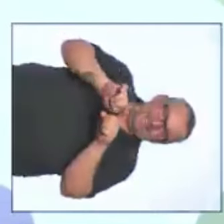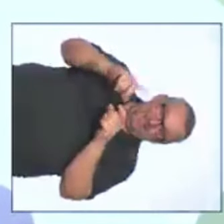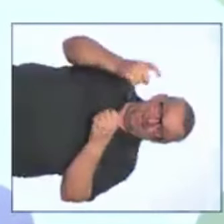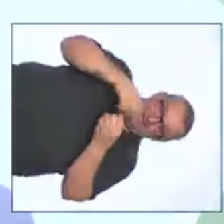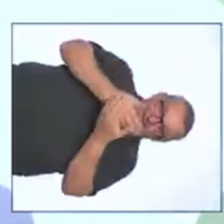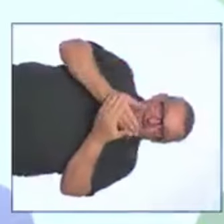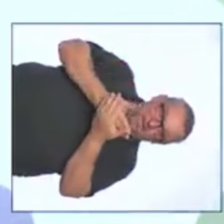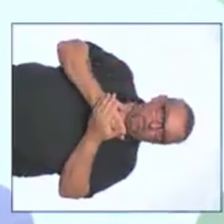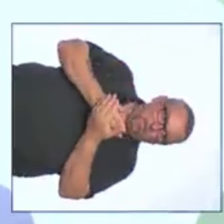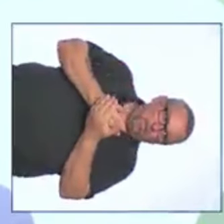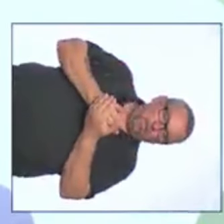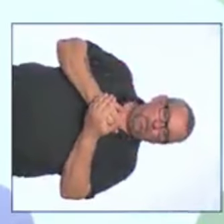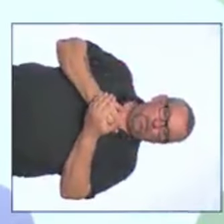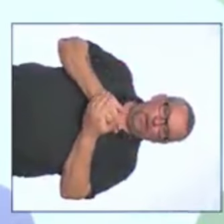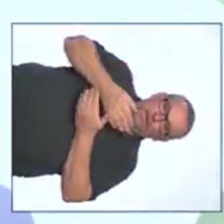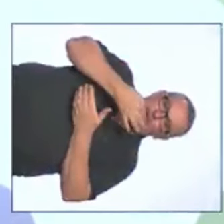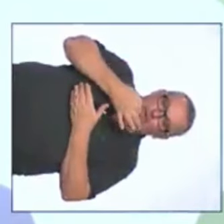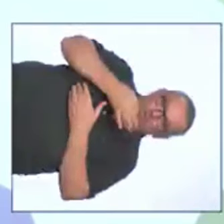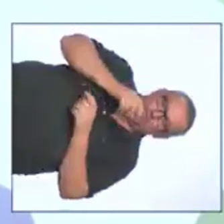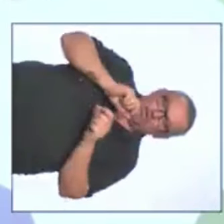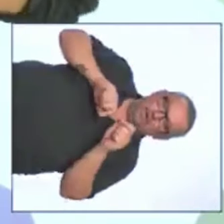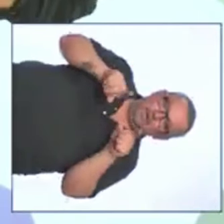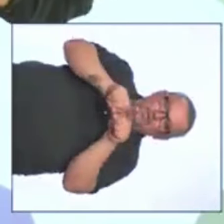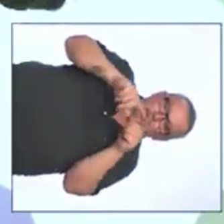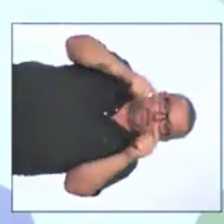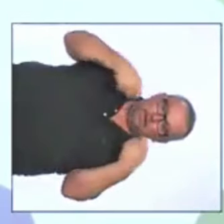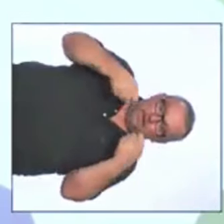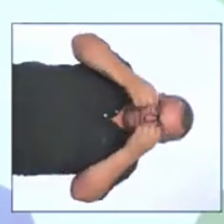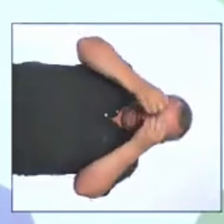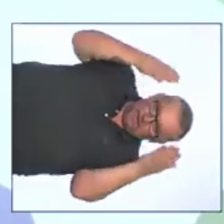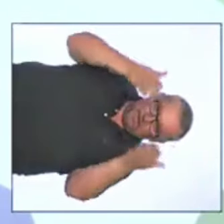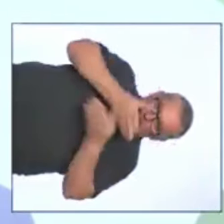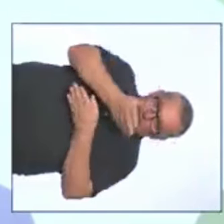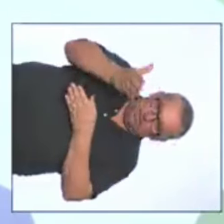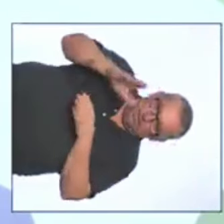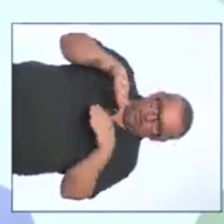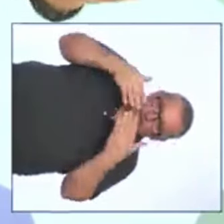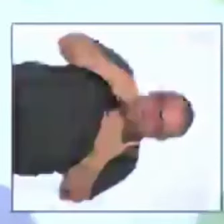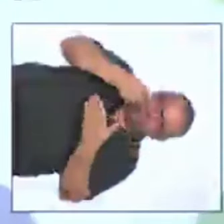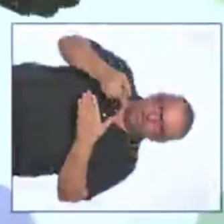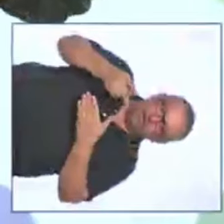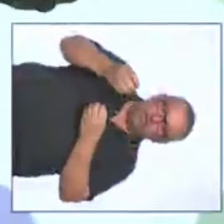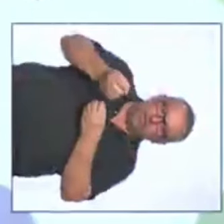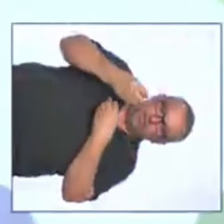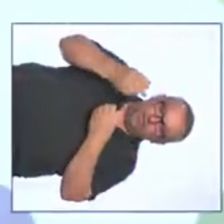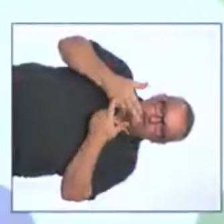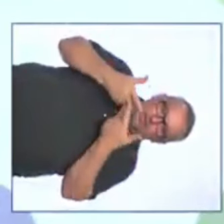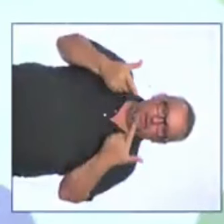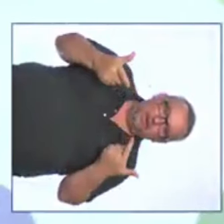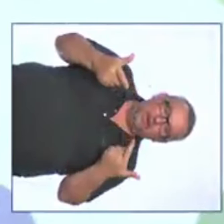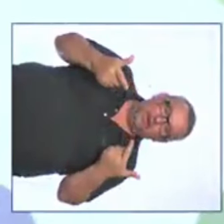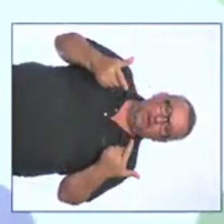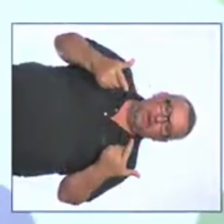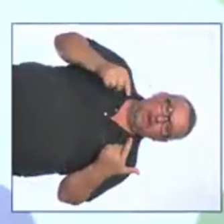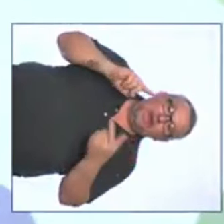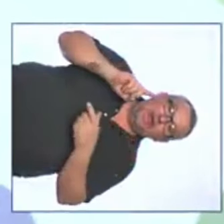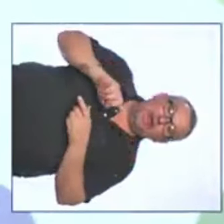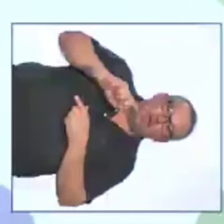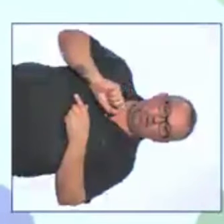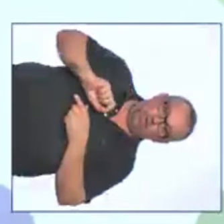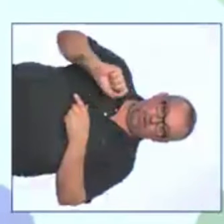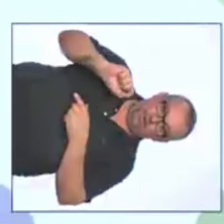a única coisa que eu acho que também precisa ficar muito claro pra vocês quando a gente fala sobre dados e coisas do tipo é que